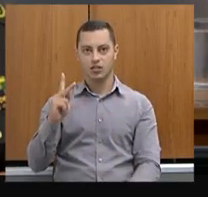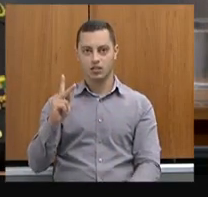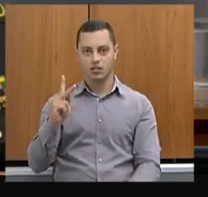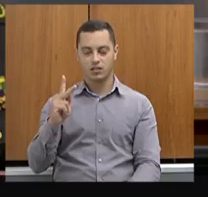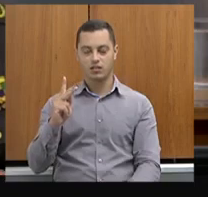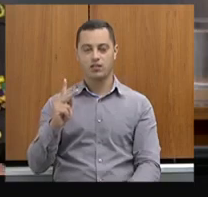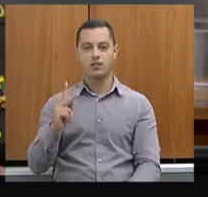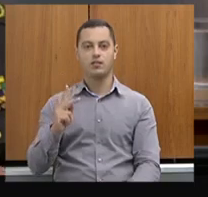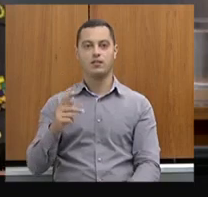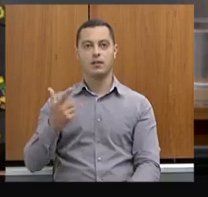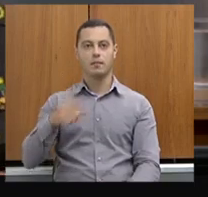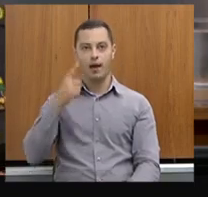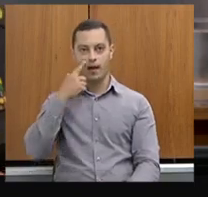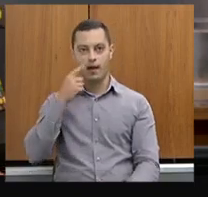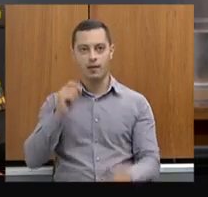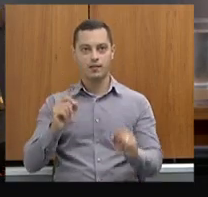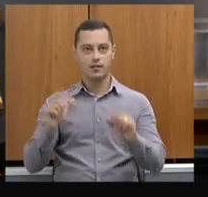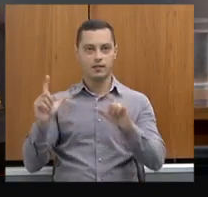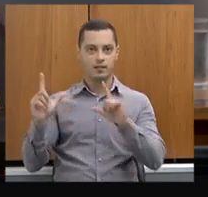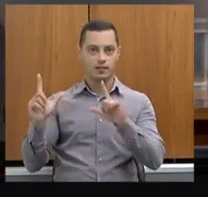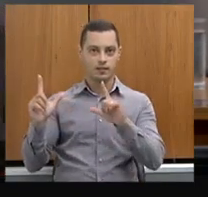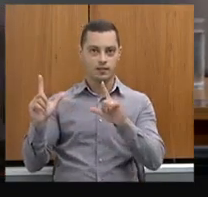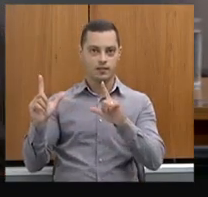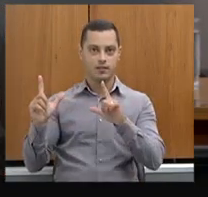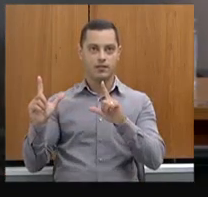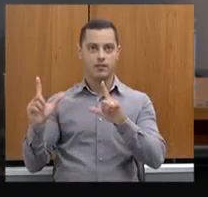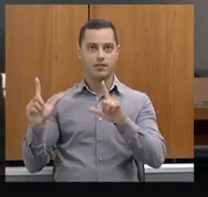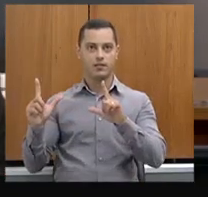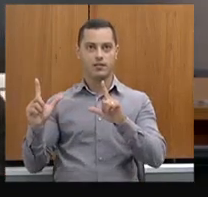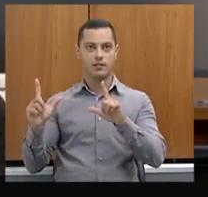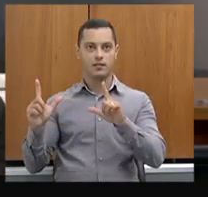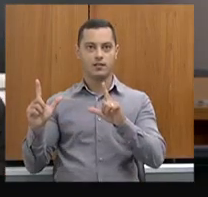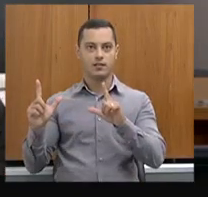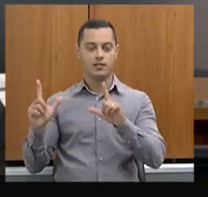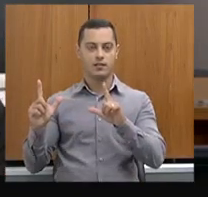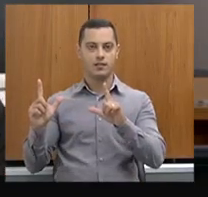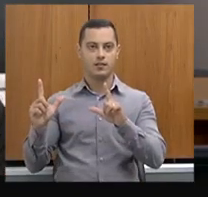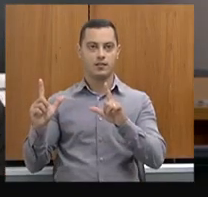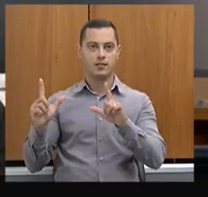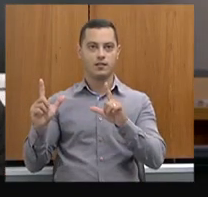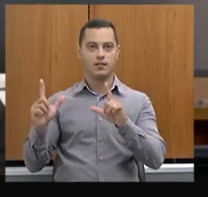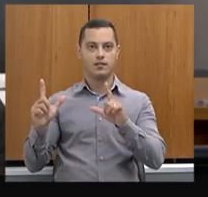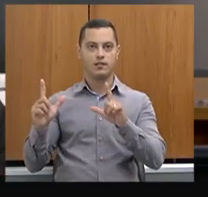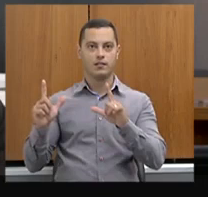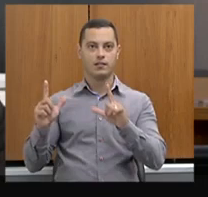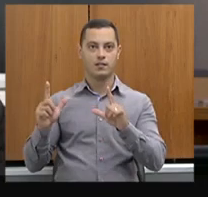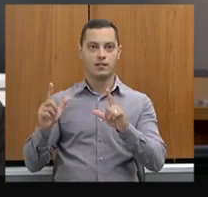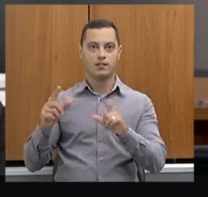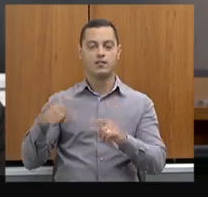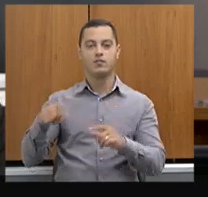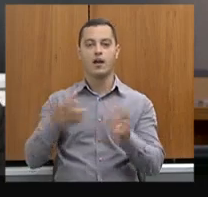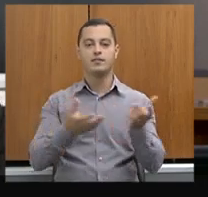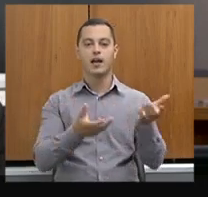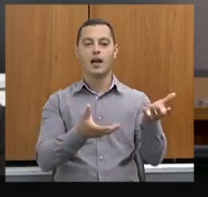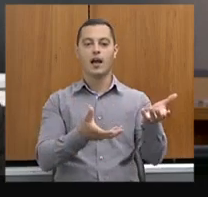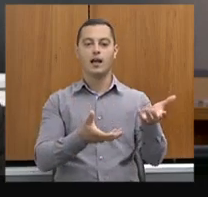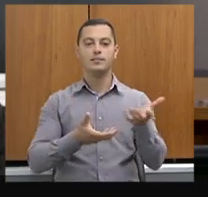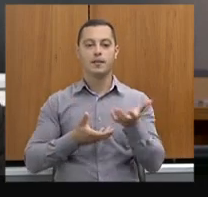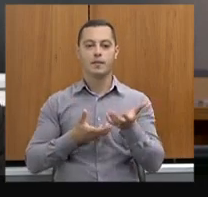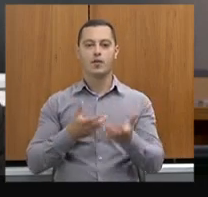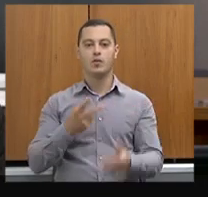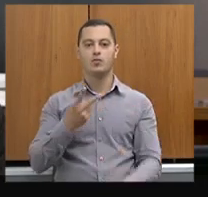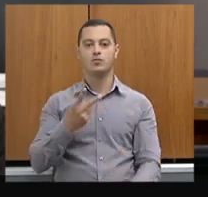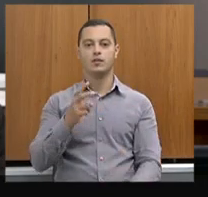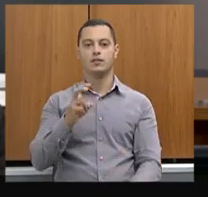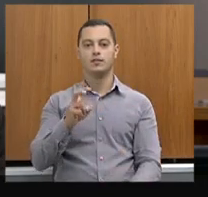mais uma no que se refere a fonte 95 recebimento de 250 mil reais